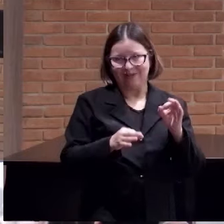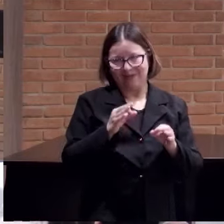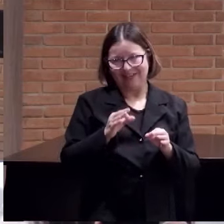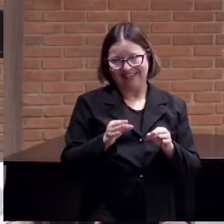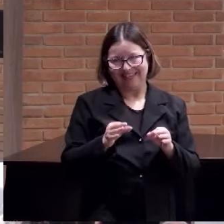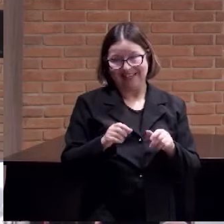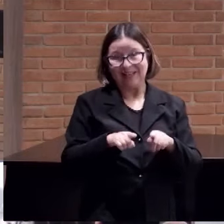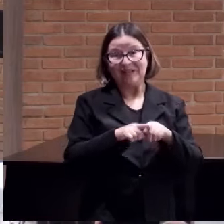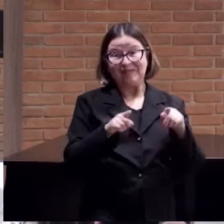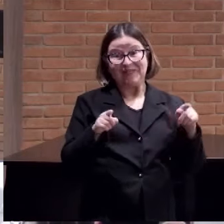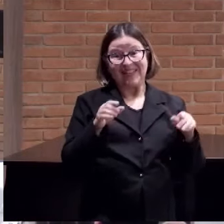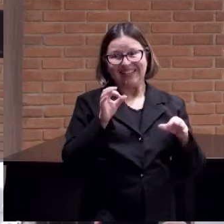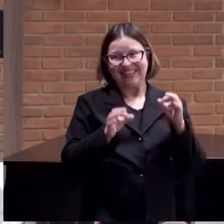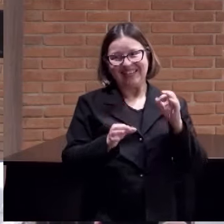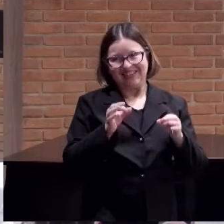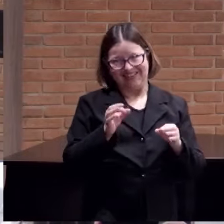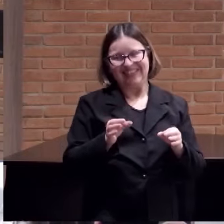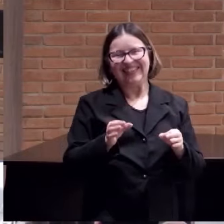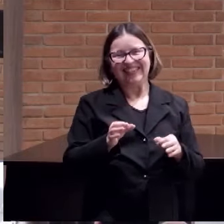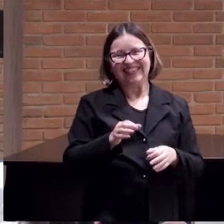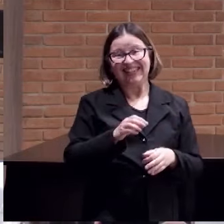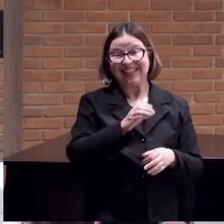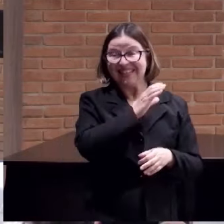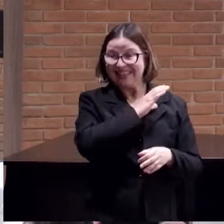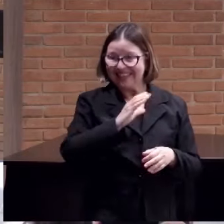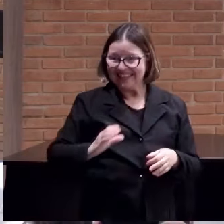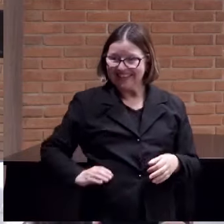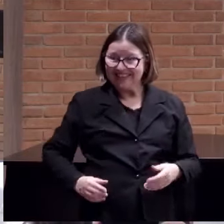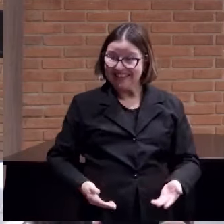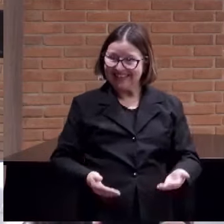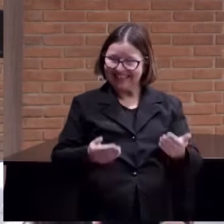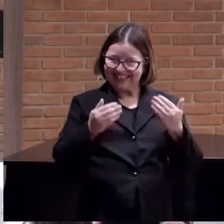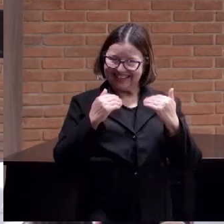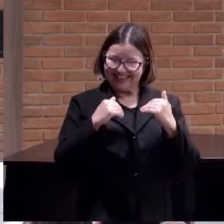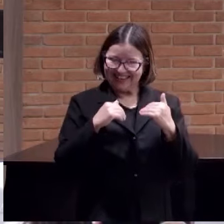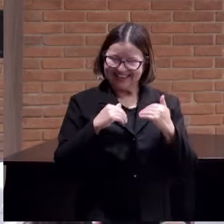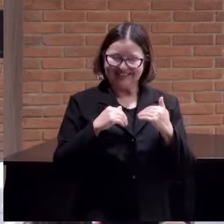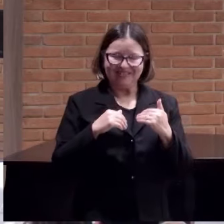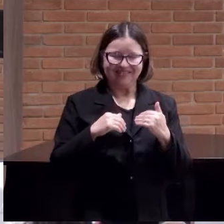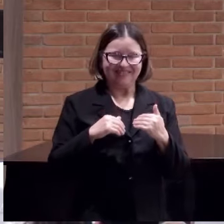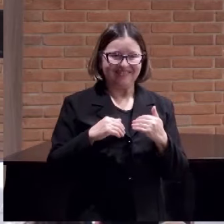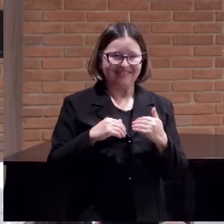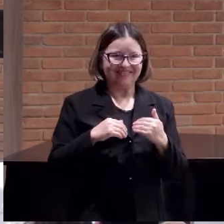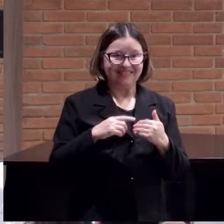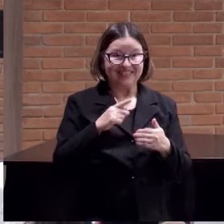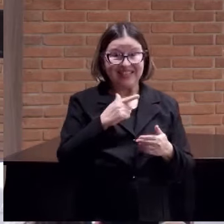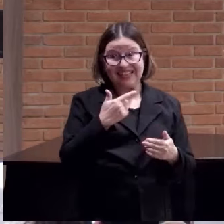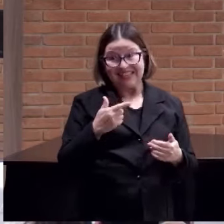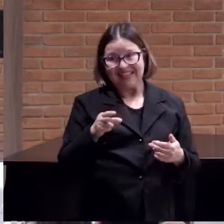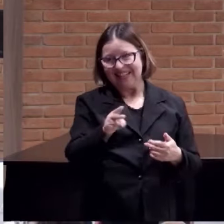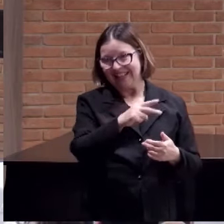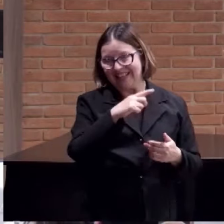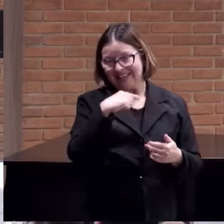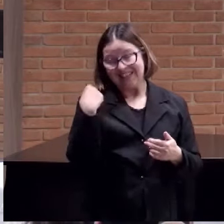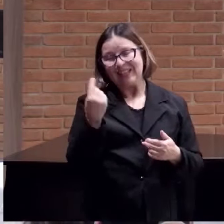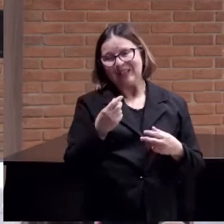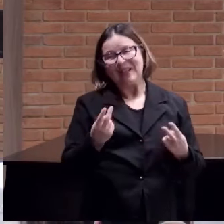é a justiça de Cristo, que nos foi imputada sem que nós merecêssemos nada.